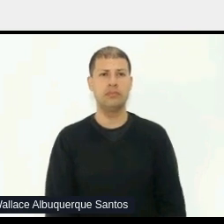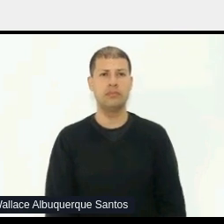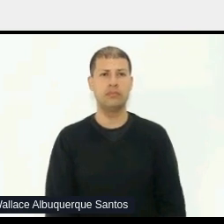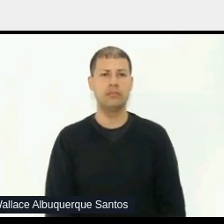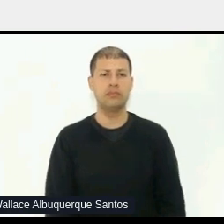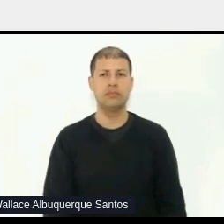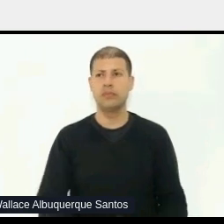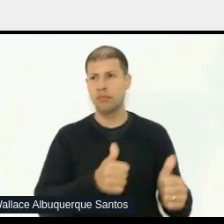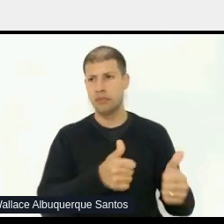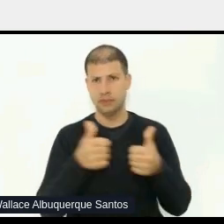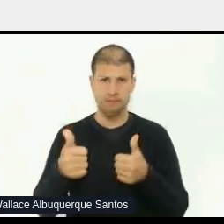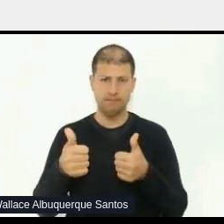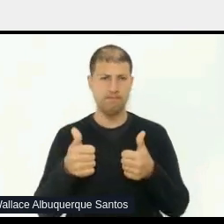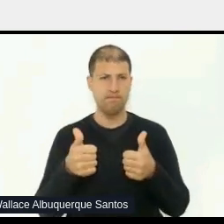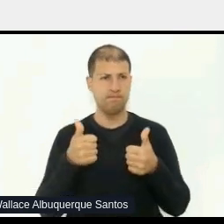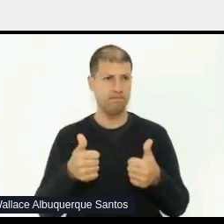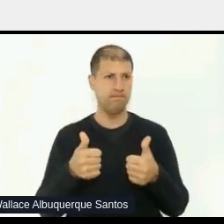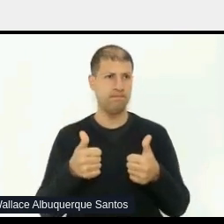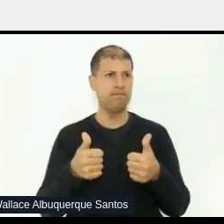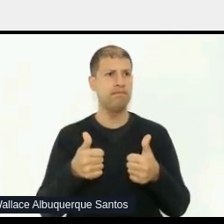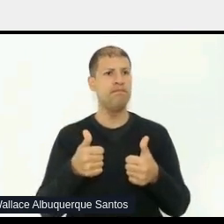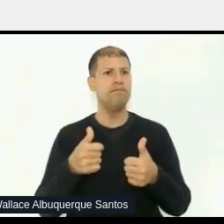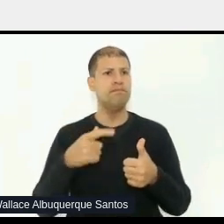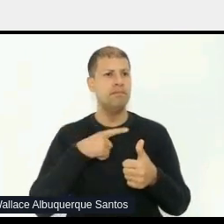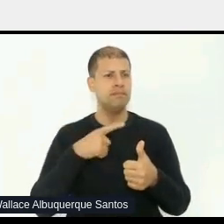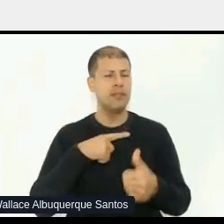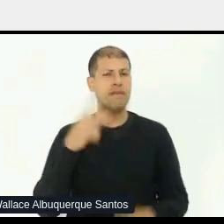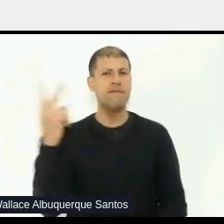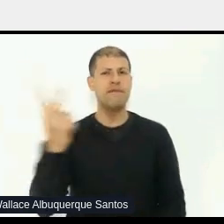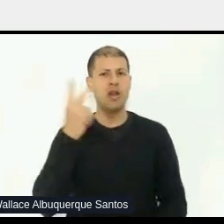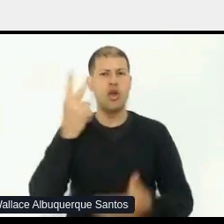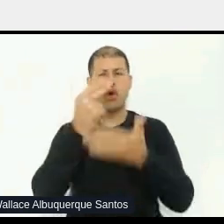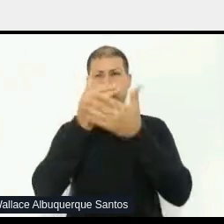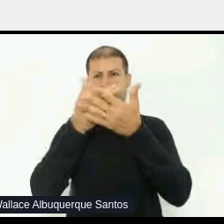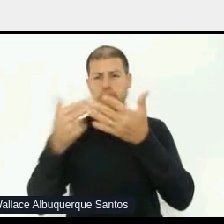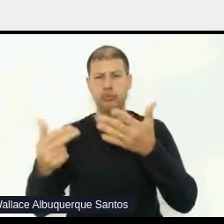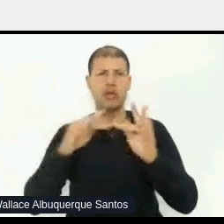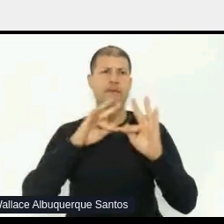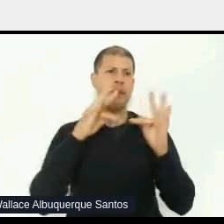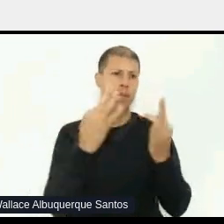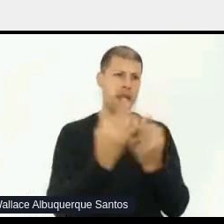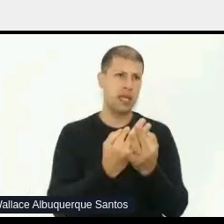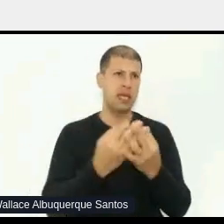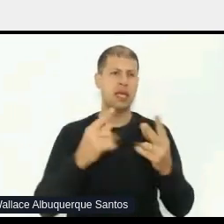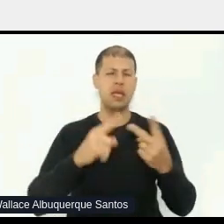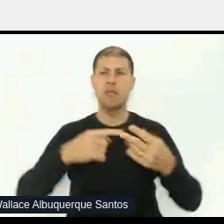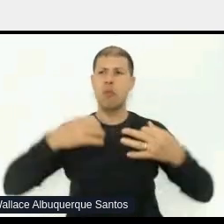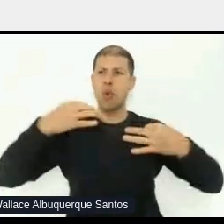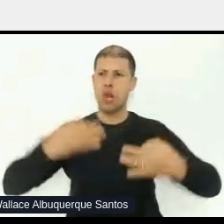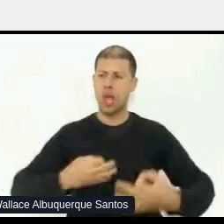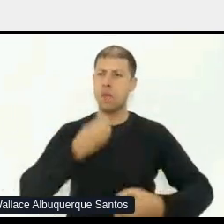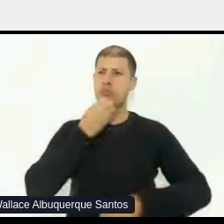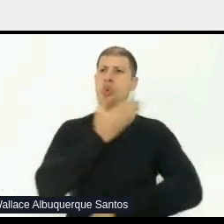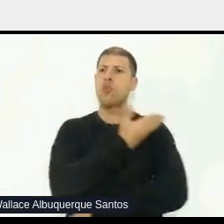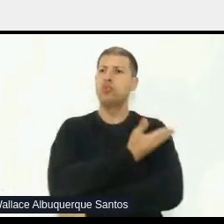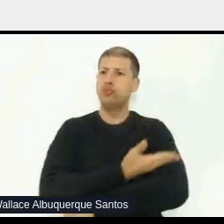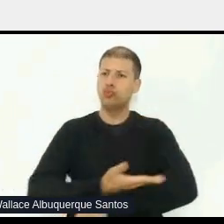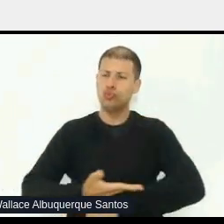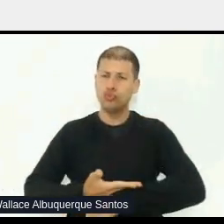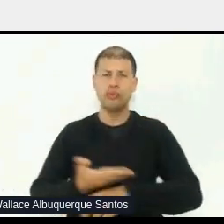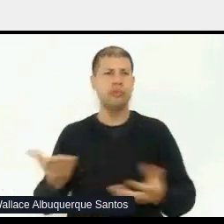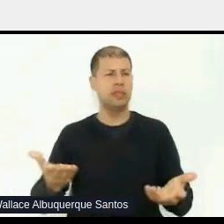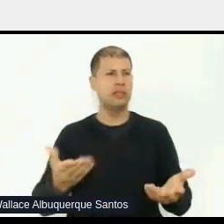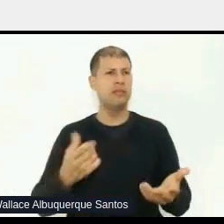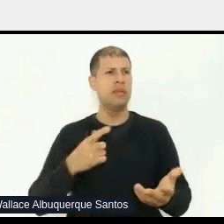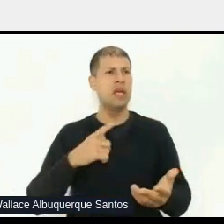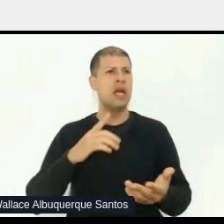Belezinha, pessoal. Então, além desses tais valores, né, valores da família, de morais, de bons costumes, a indiferença